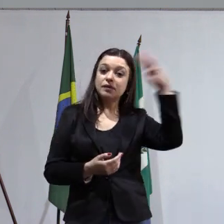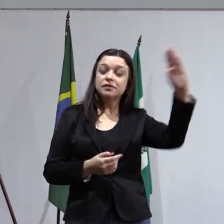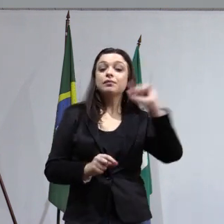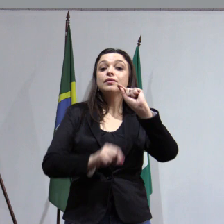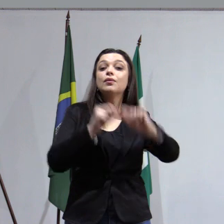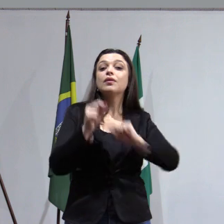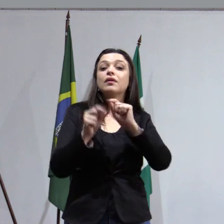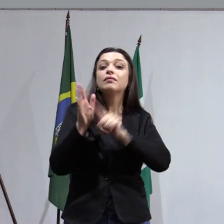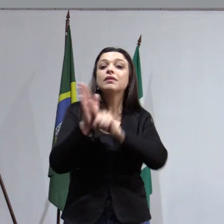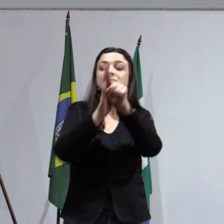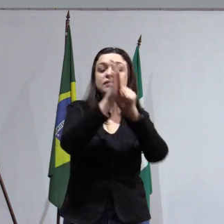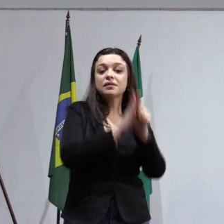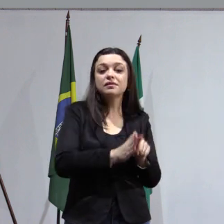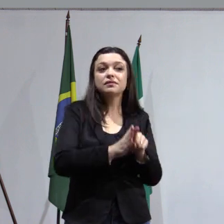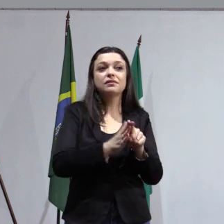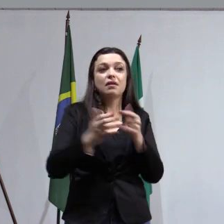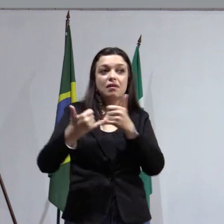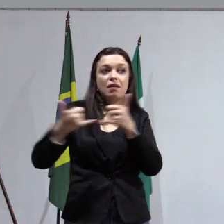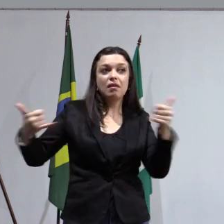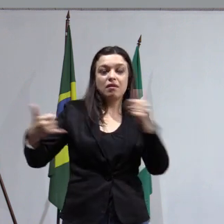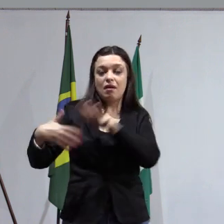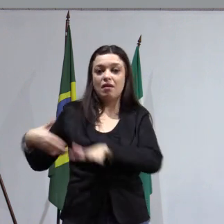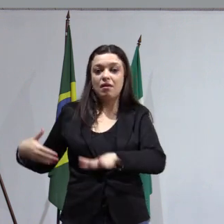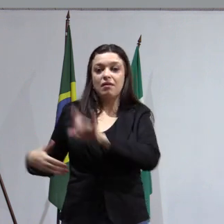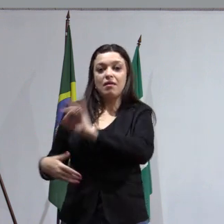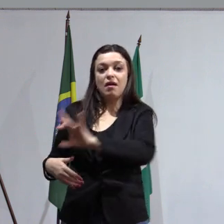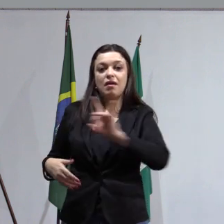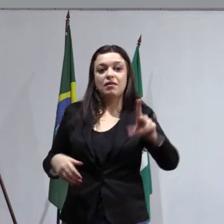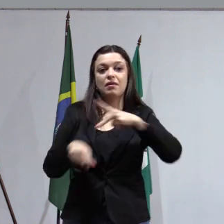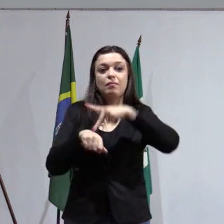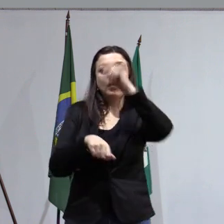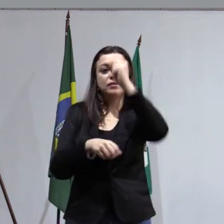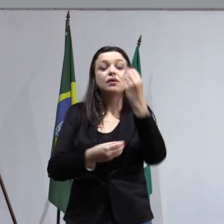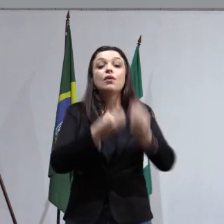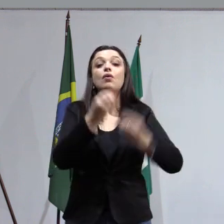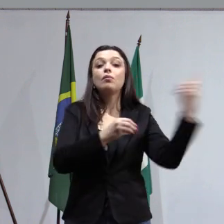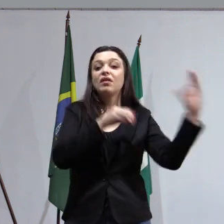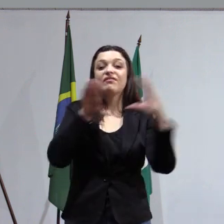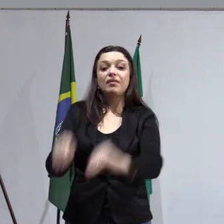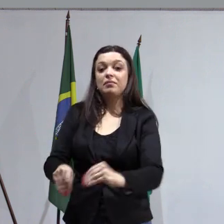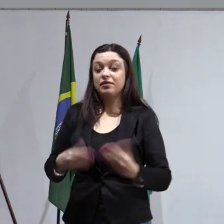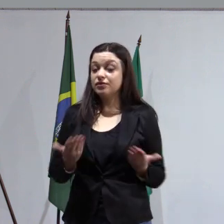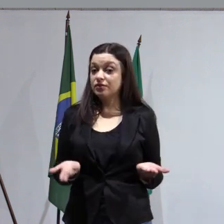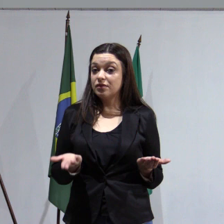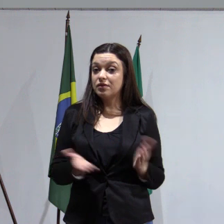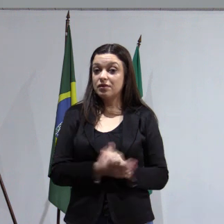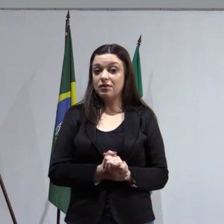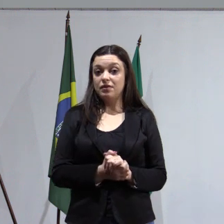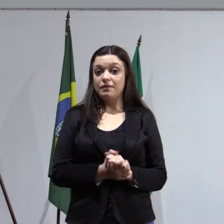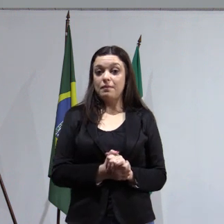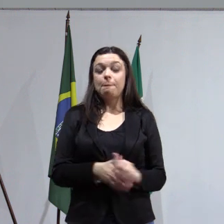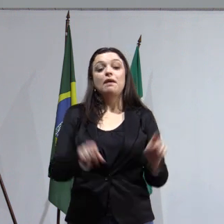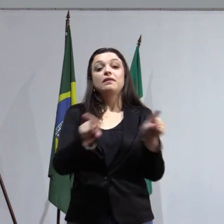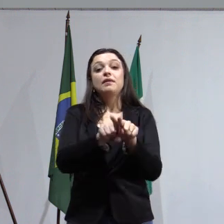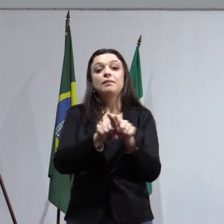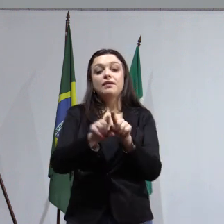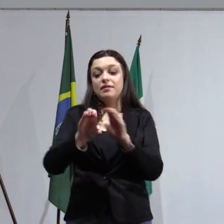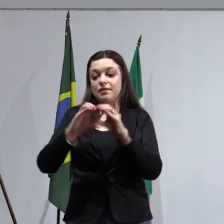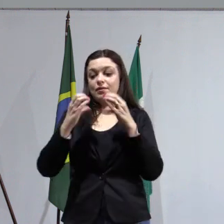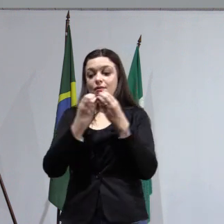pesquisa dos programas de pesquisa em pós-graduação? Como que, por exemplo, esse comitê pode ou